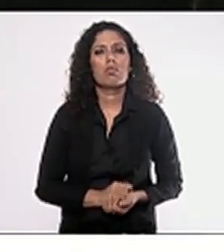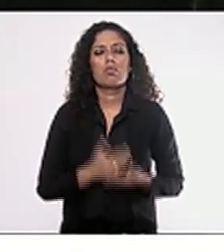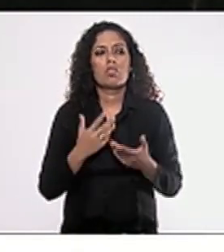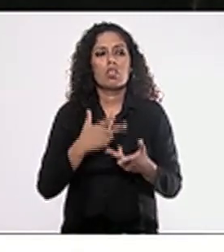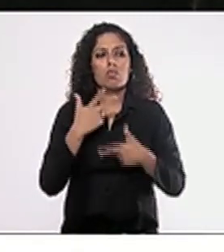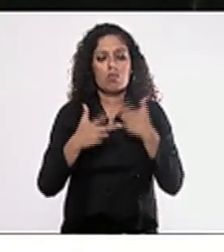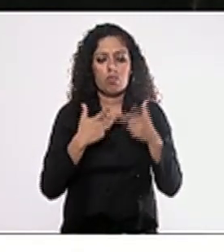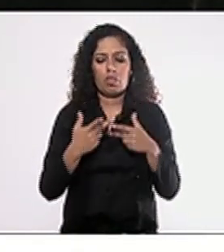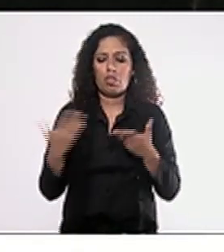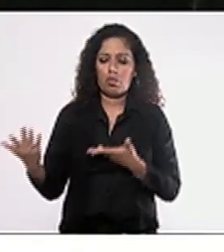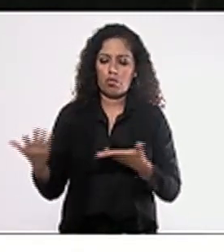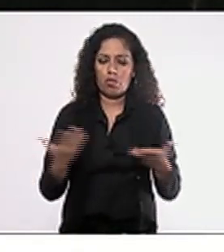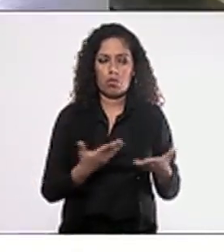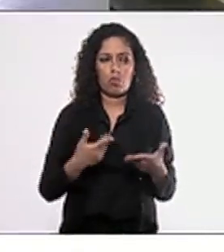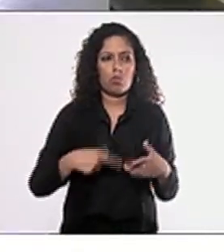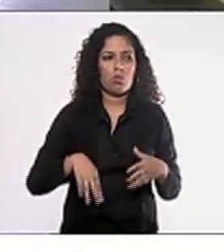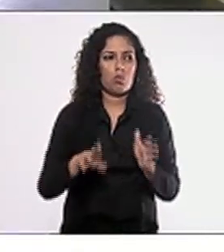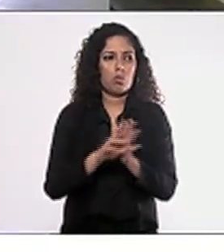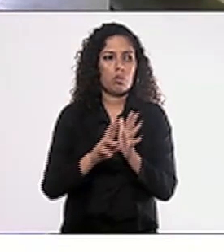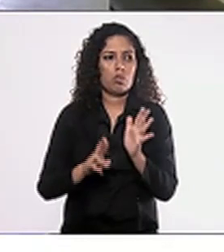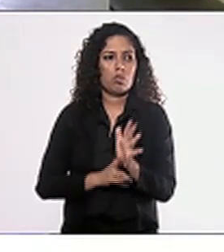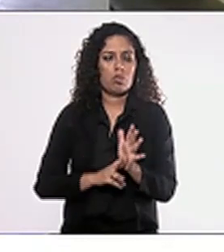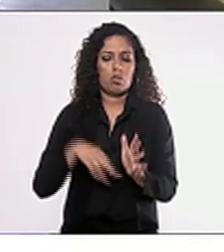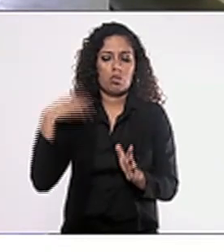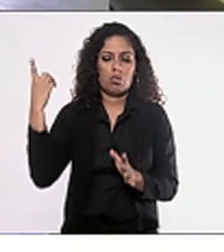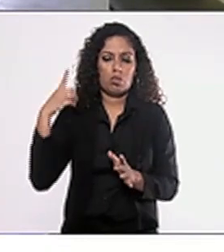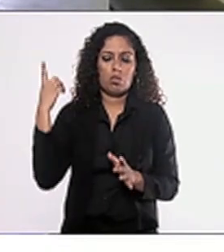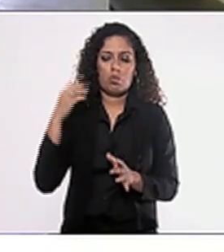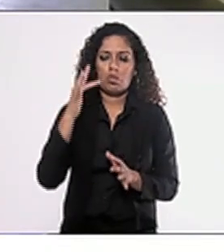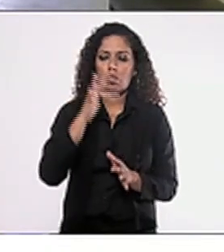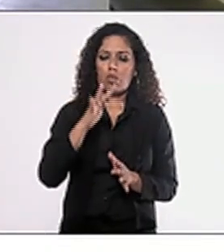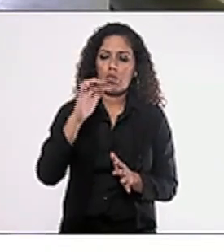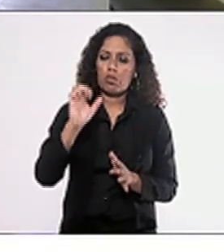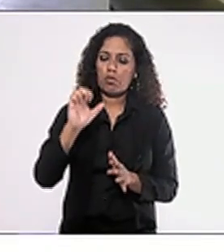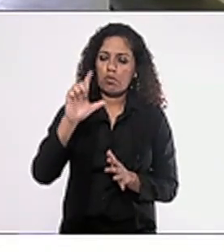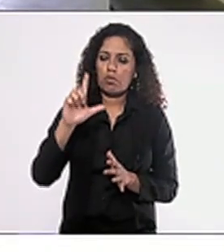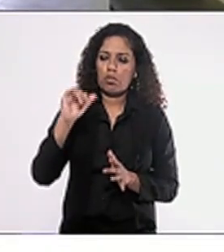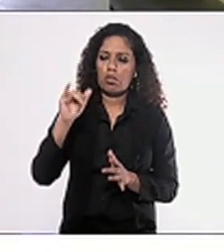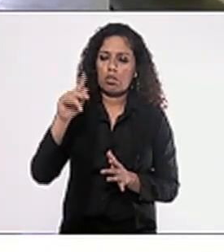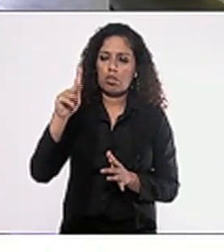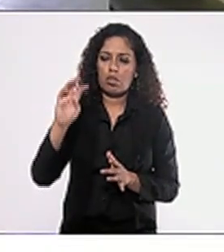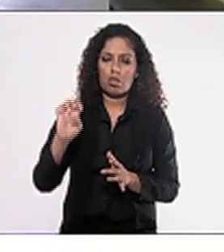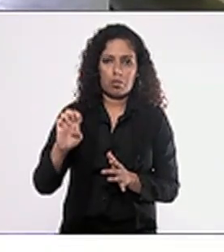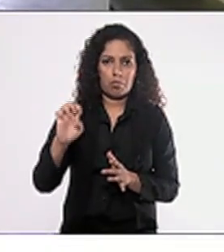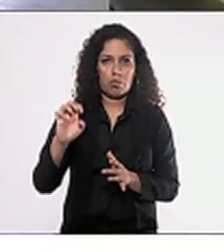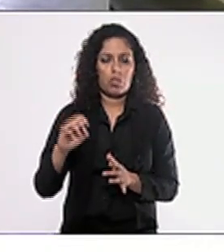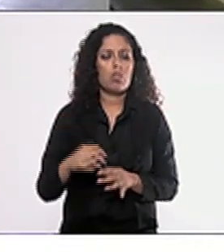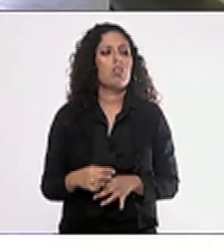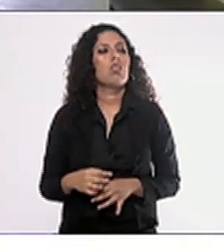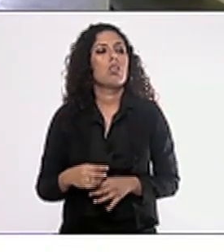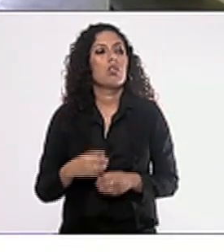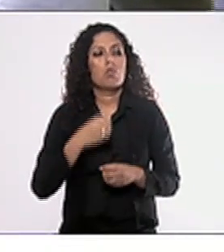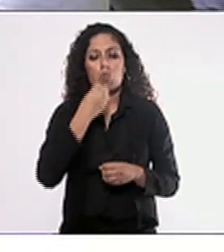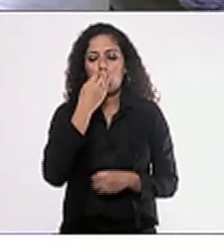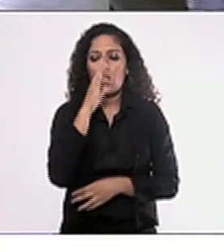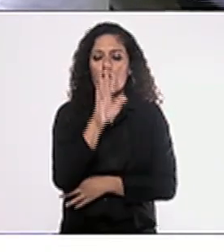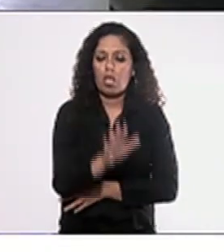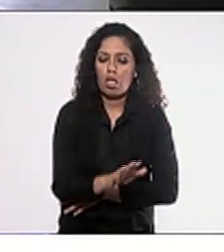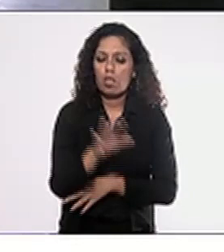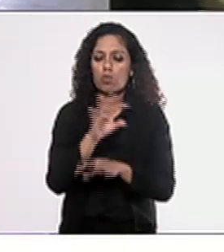registrar a presença do nobre relator, deputado Felipe Soares. Muito boa tarde. Feito esse